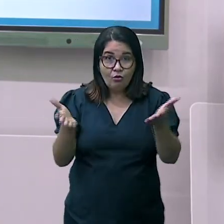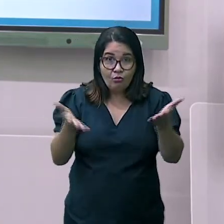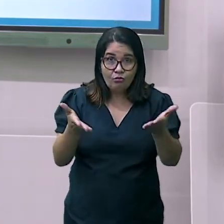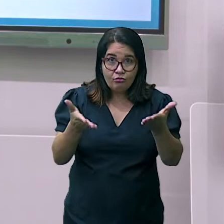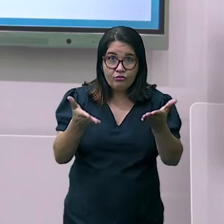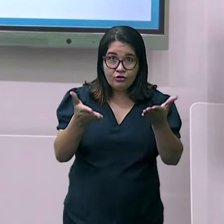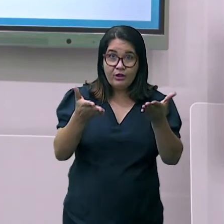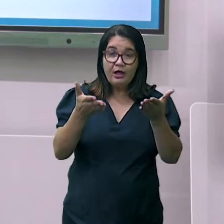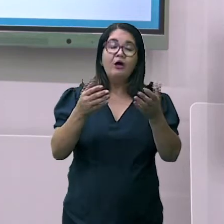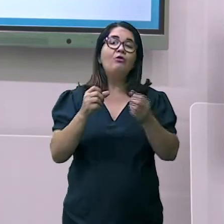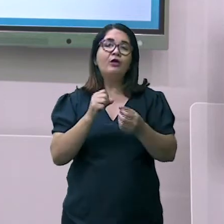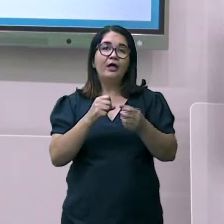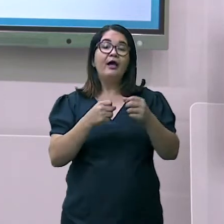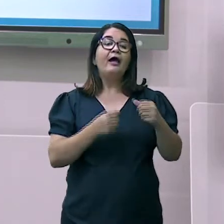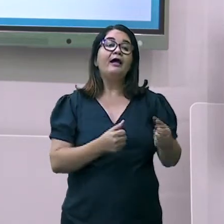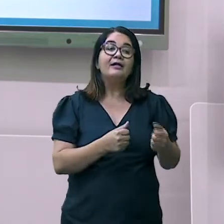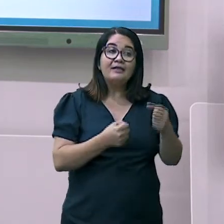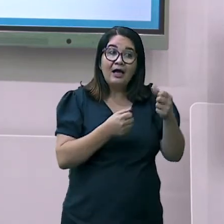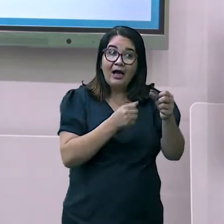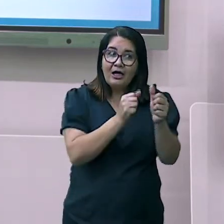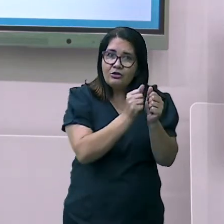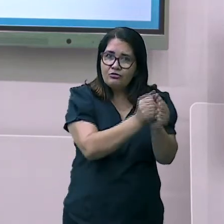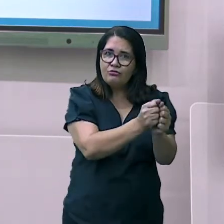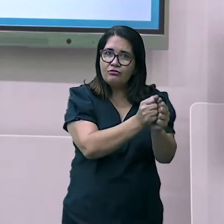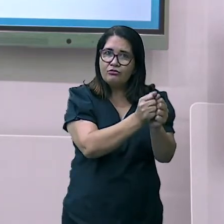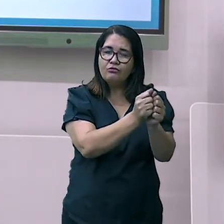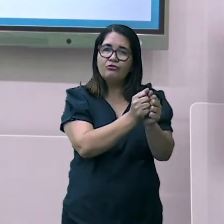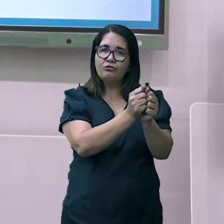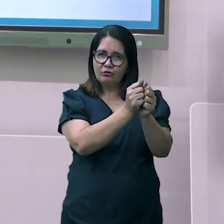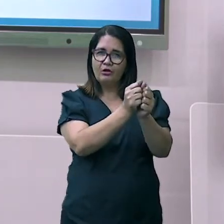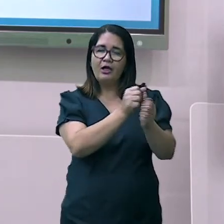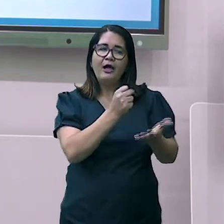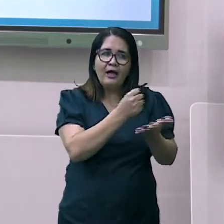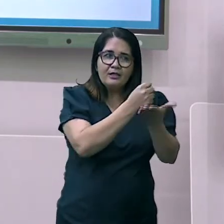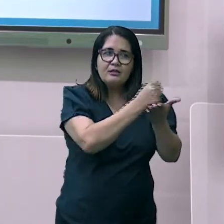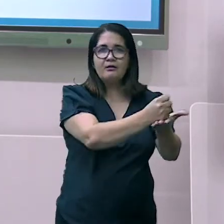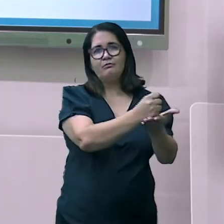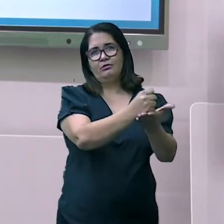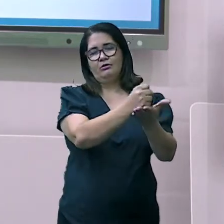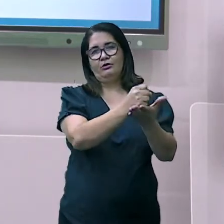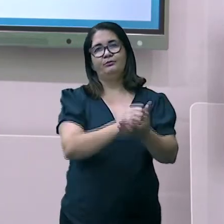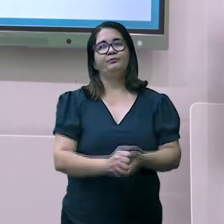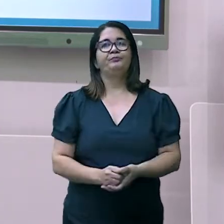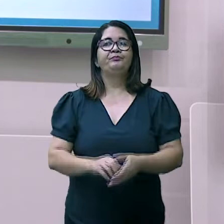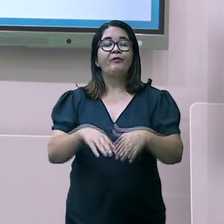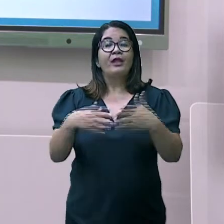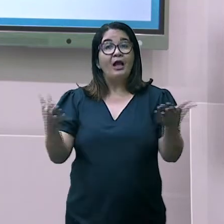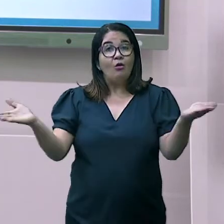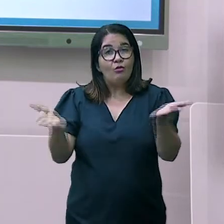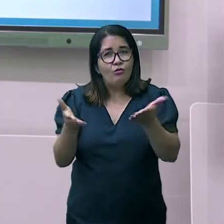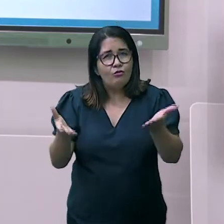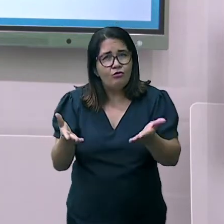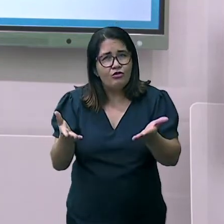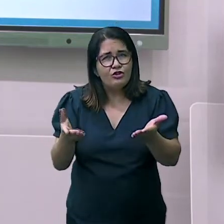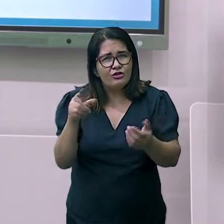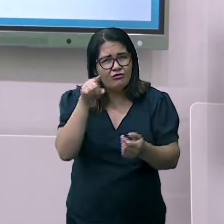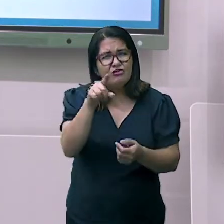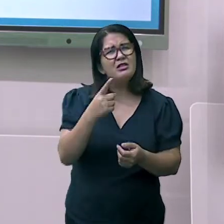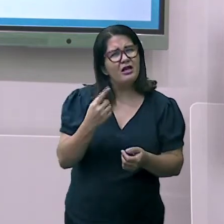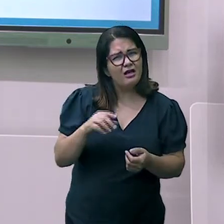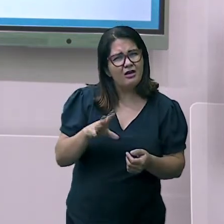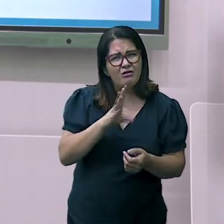ou a parteira ou a doula. Você conhece alguma parteira ou doula? Deve ser uma profissão